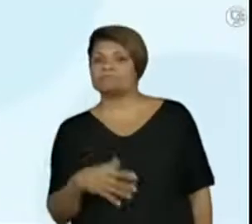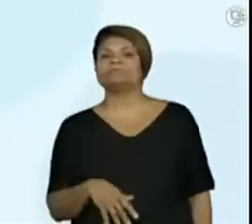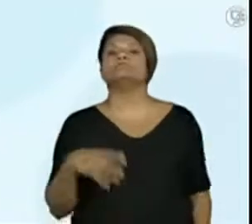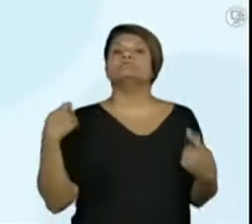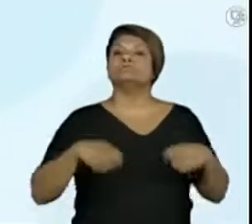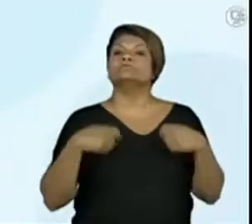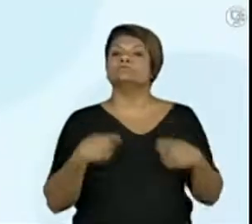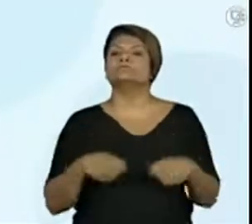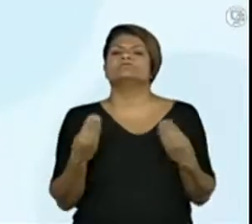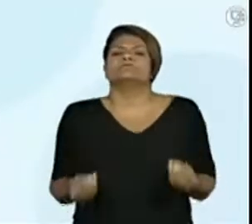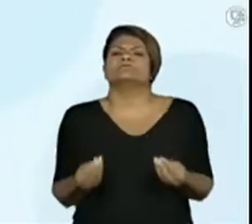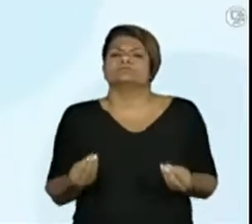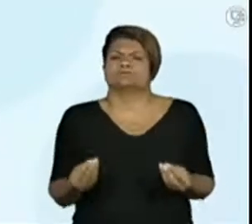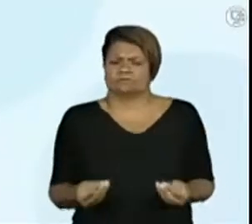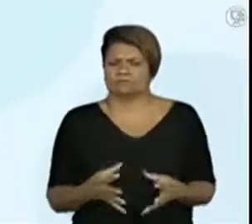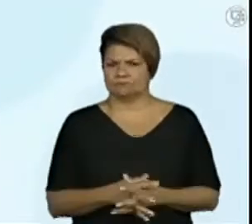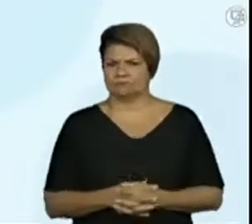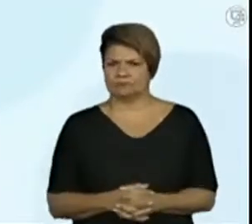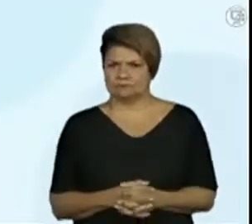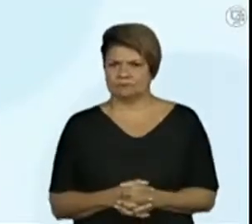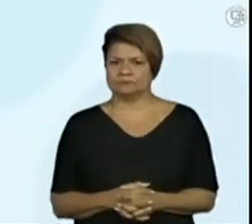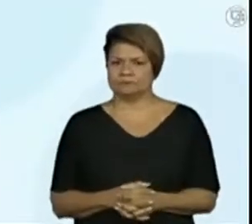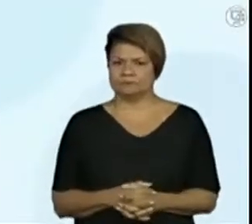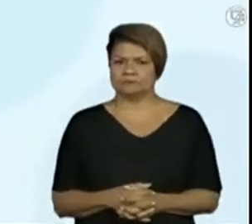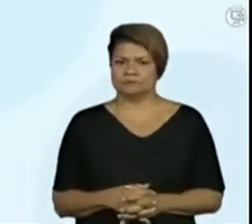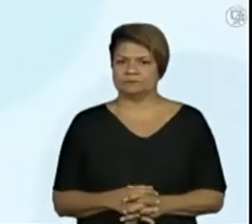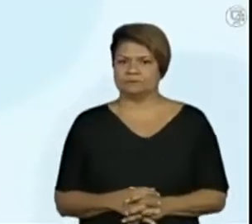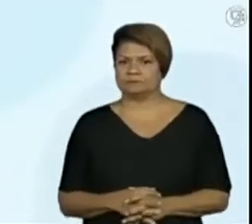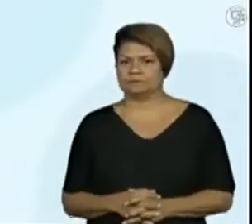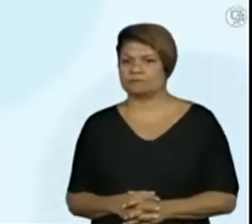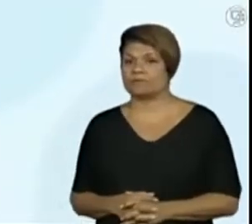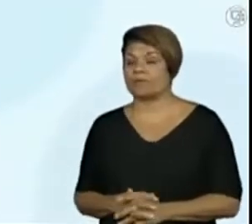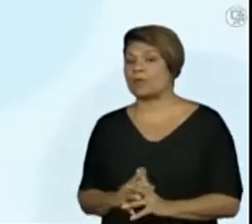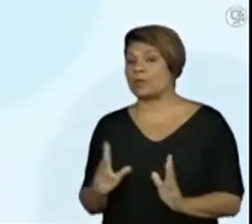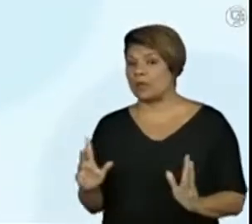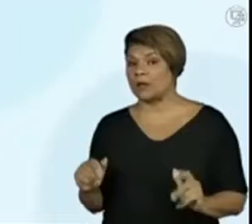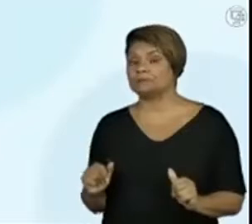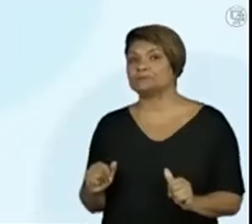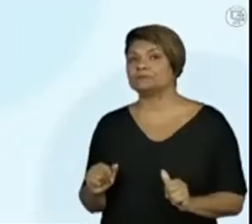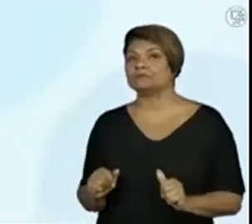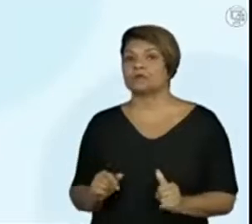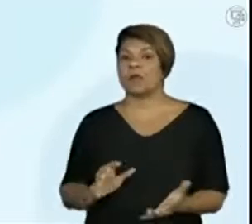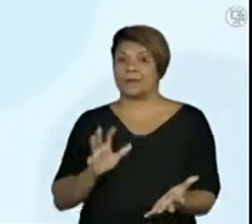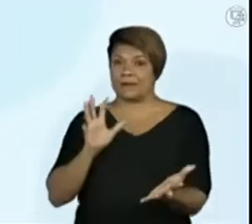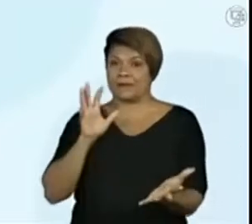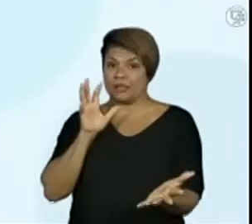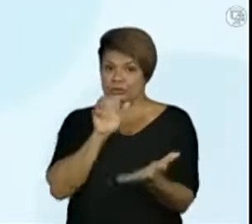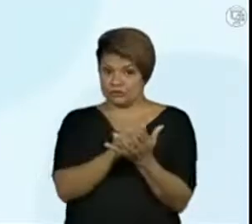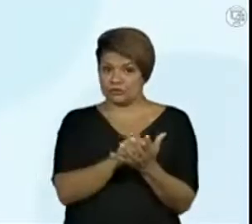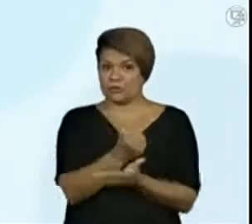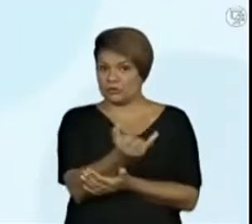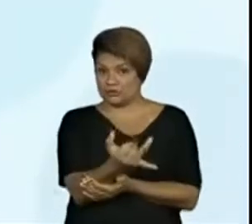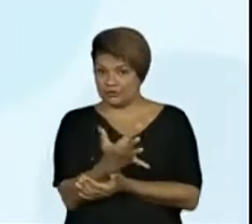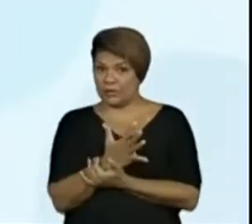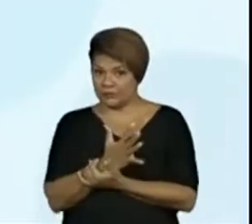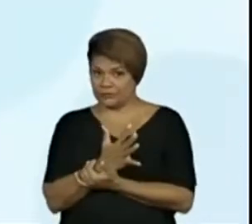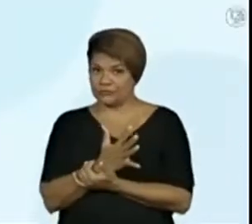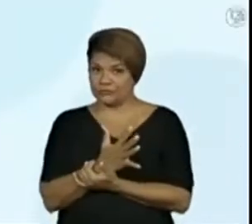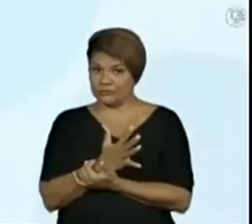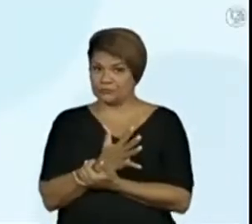quê? Vamos registrar? A contagem era necessária, então, para registrar quantidades.